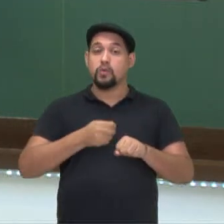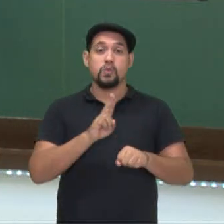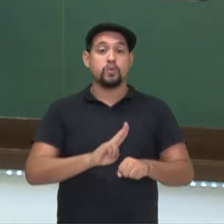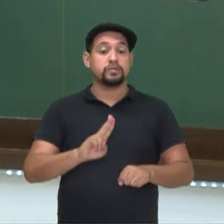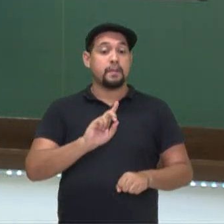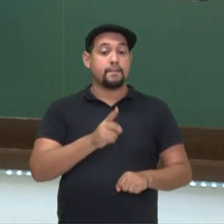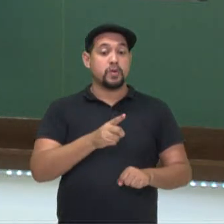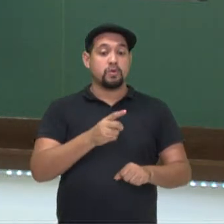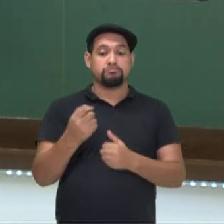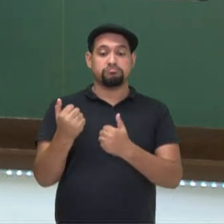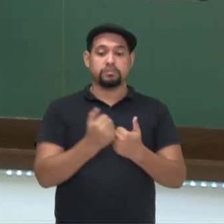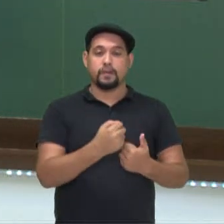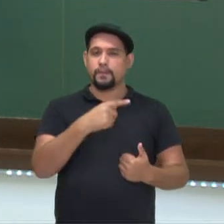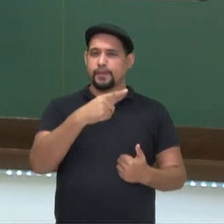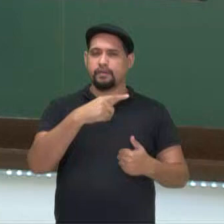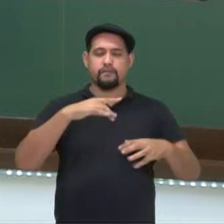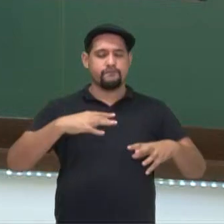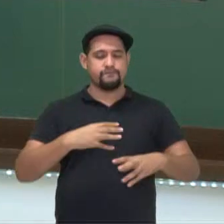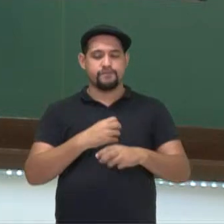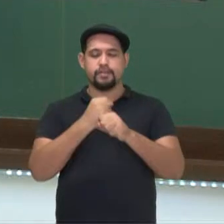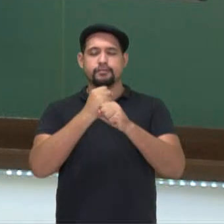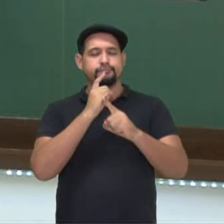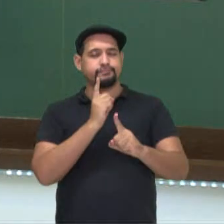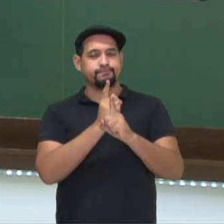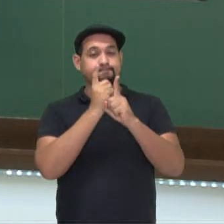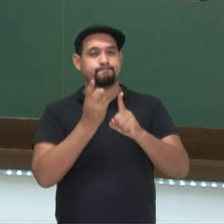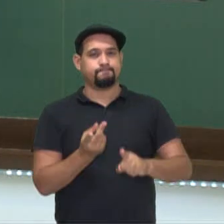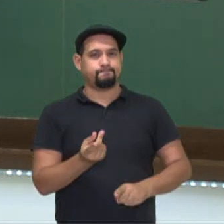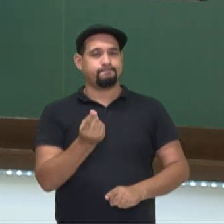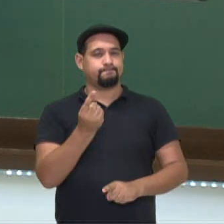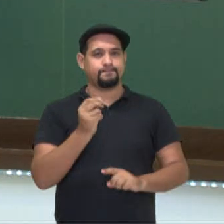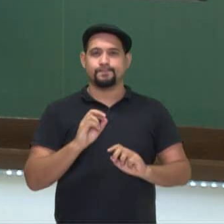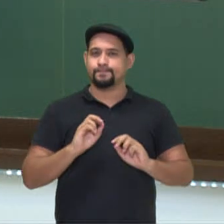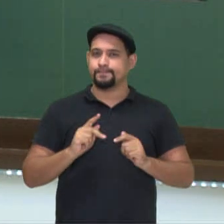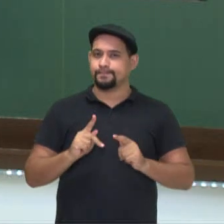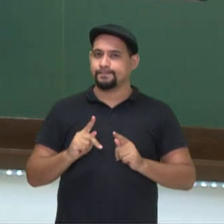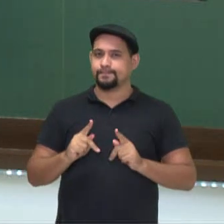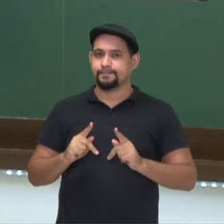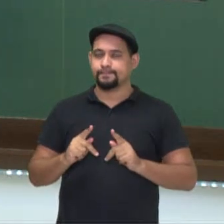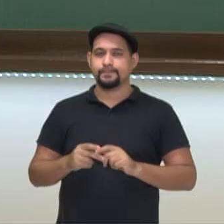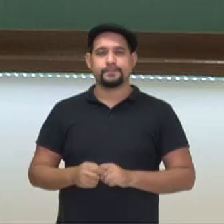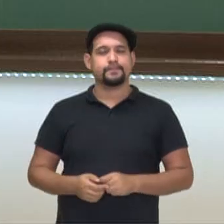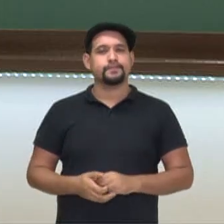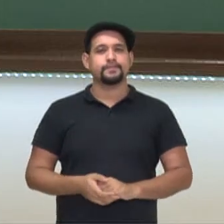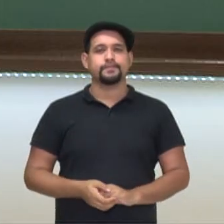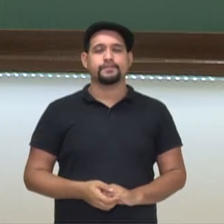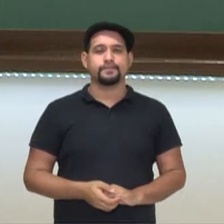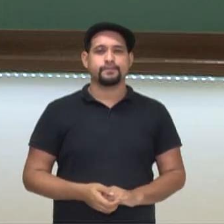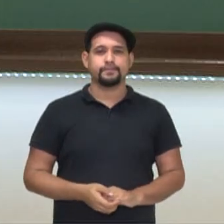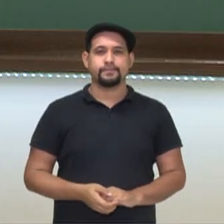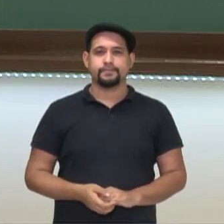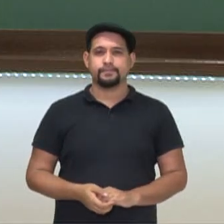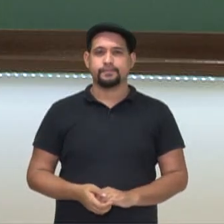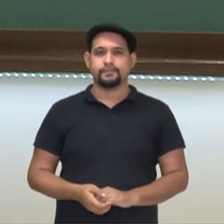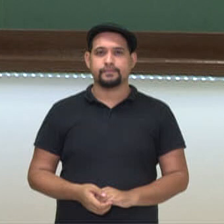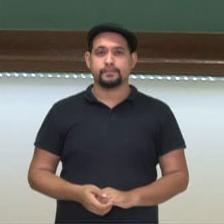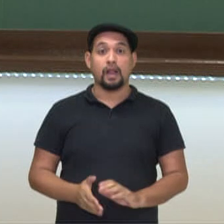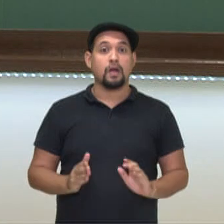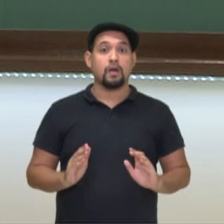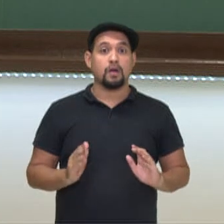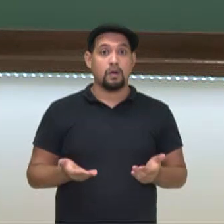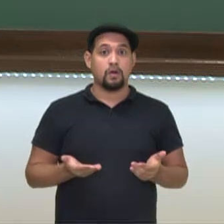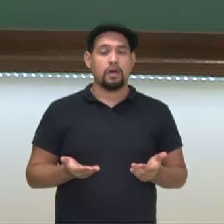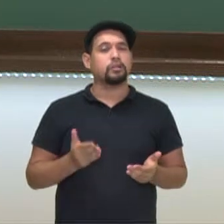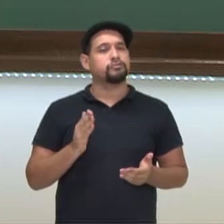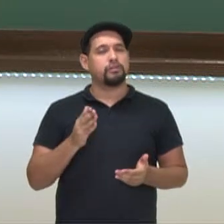no lugar do P e fazer as continhas, e você descobre o custo. Beleza? Tranquilo? Muito bem. Então, agora